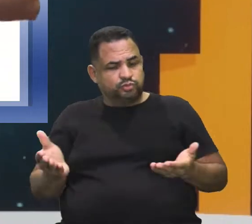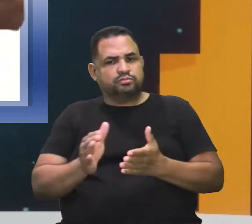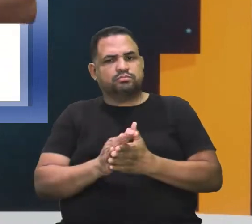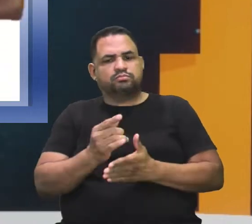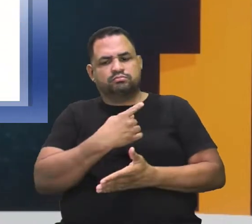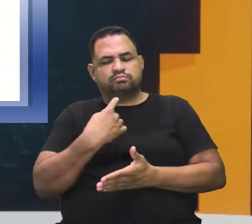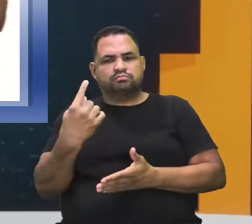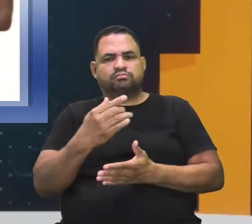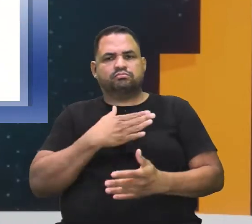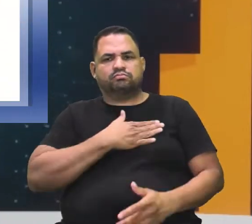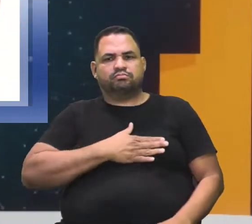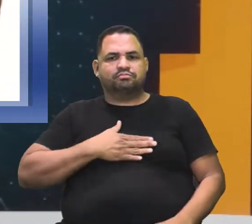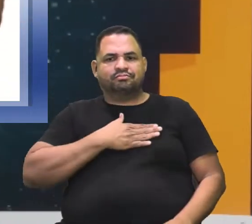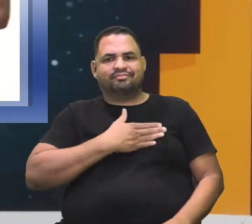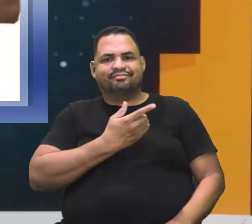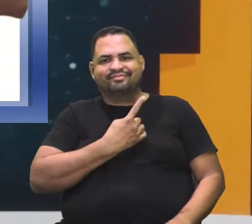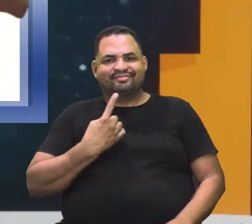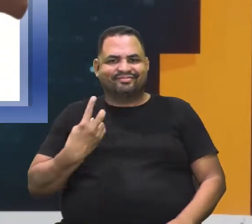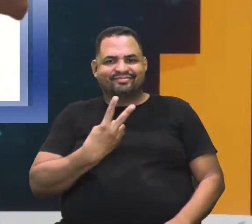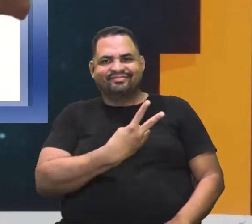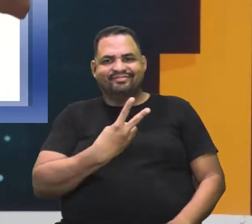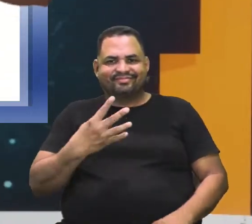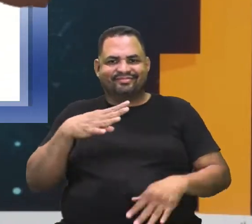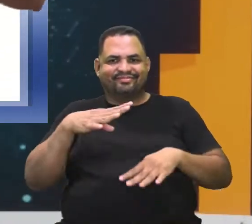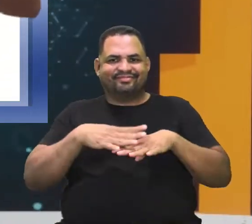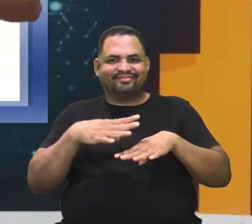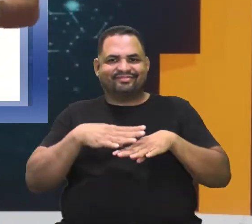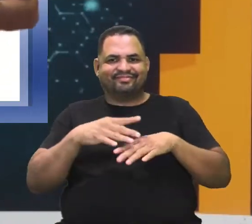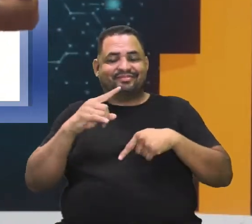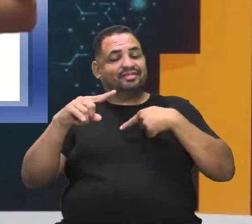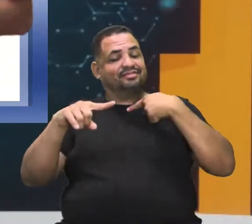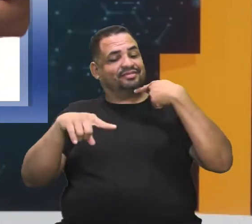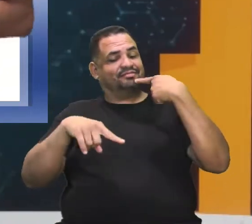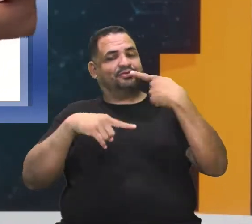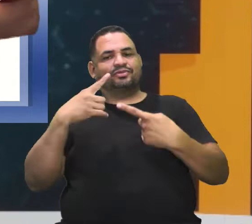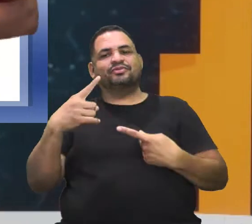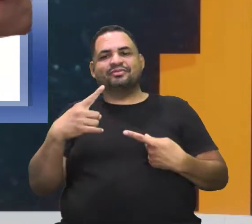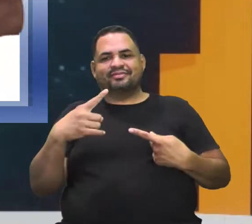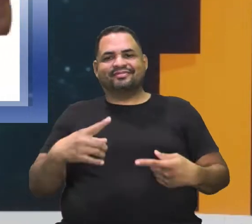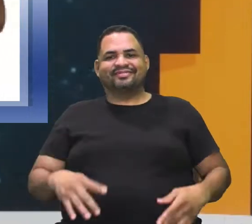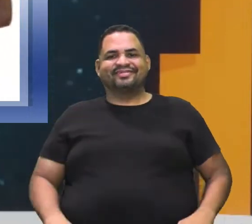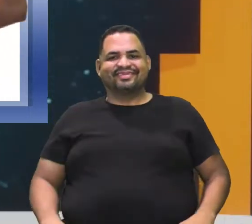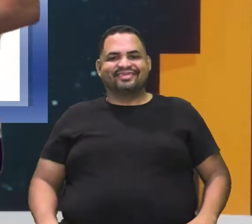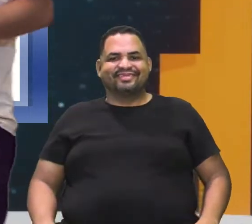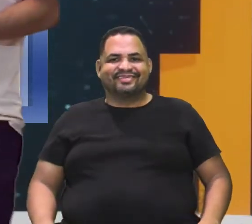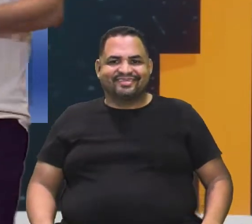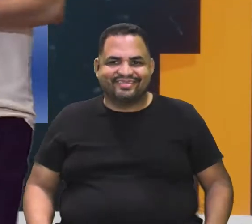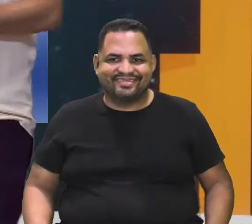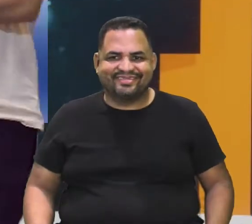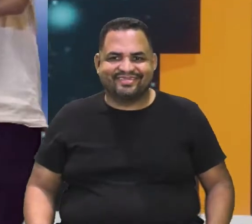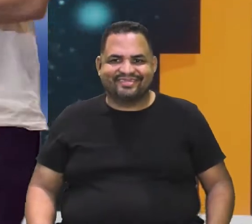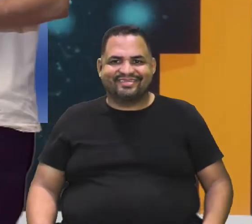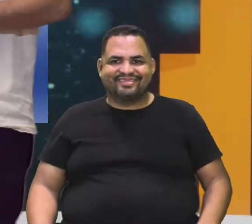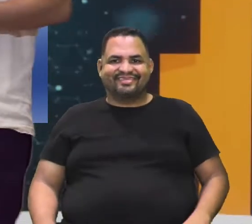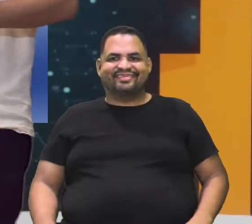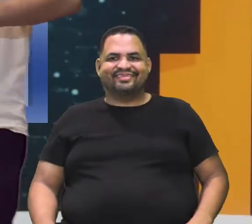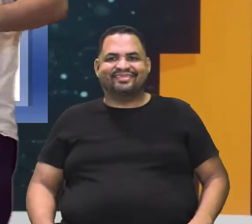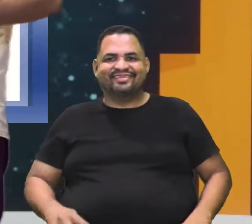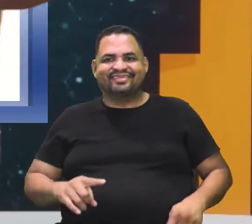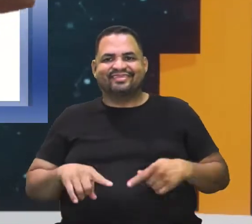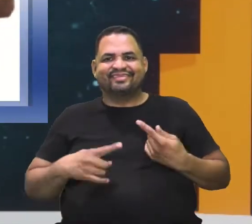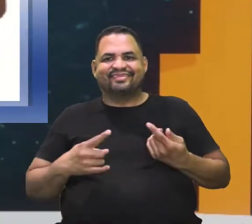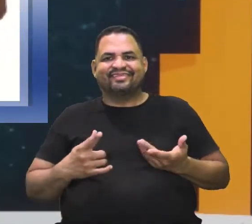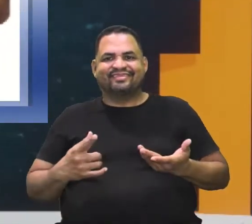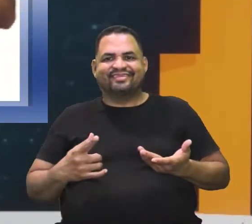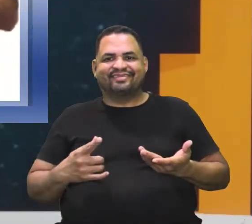Gostando pelo menos de nós. A matemática vem em segundo plano, né? A gente faz gostar de nós.